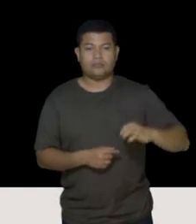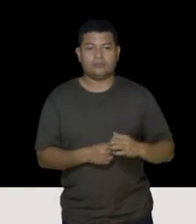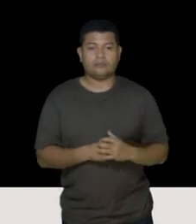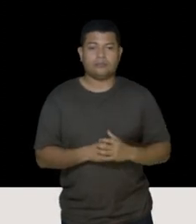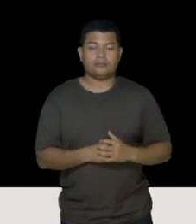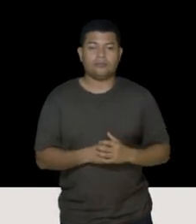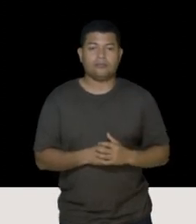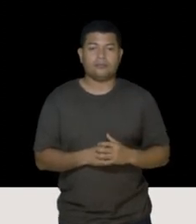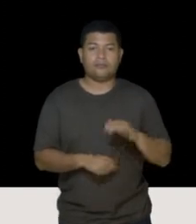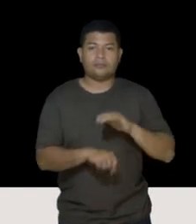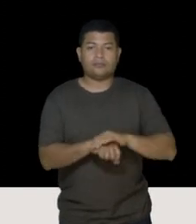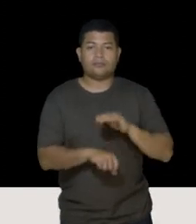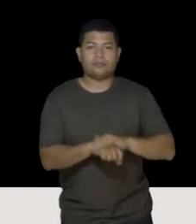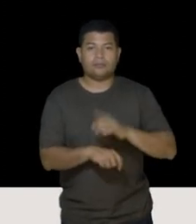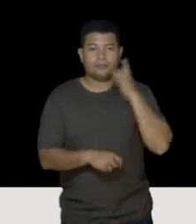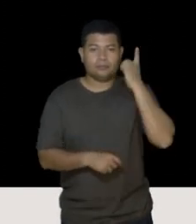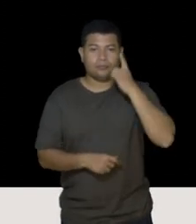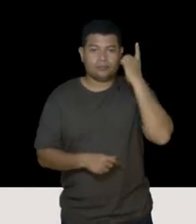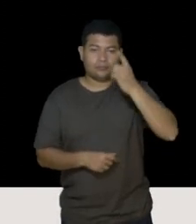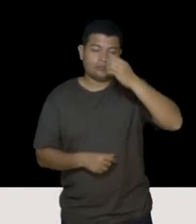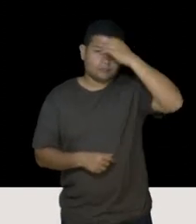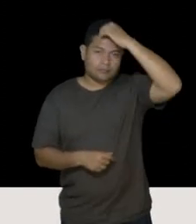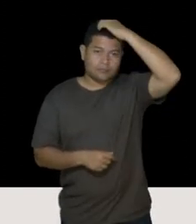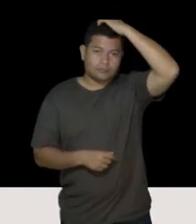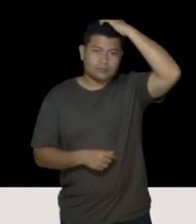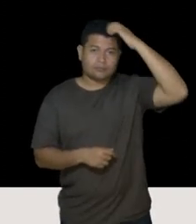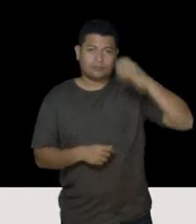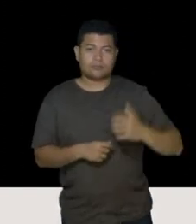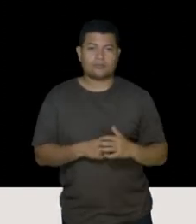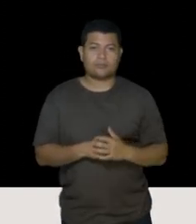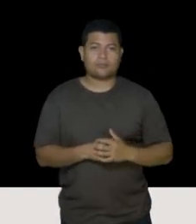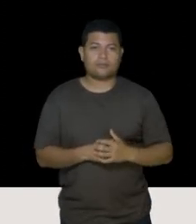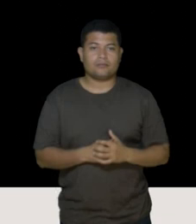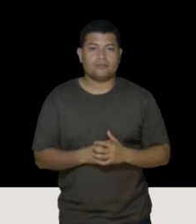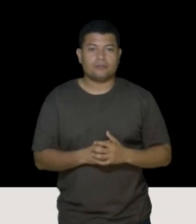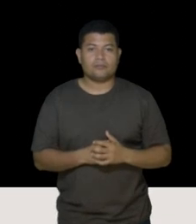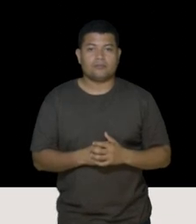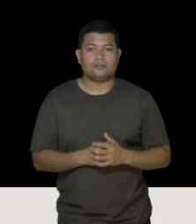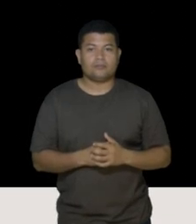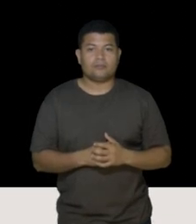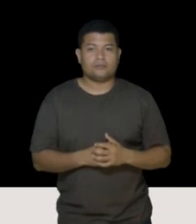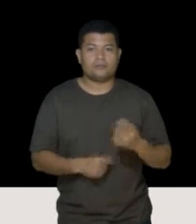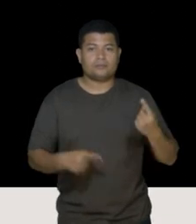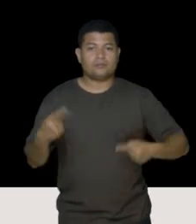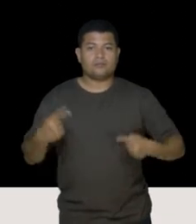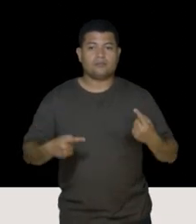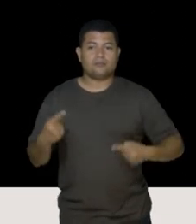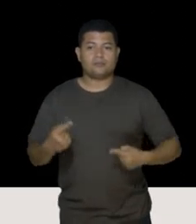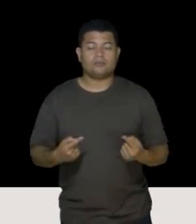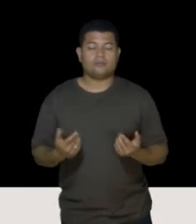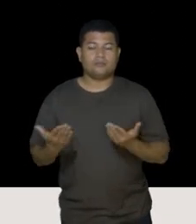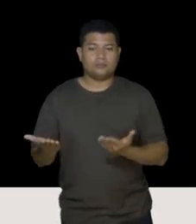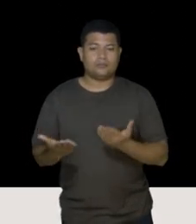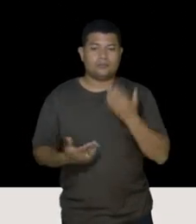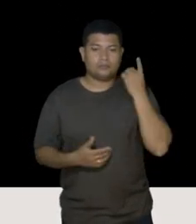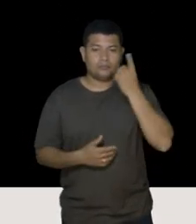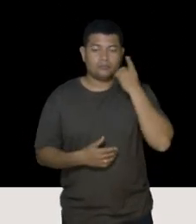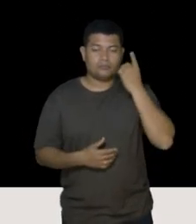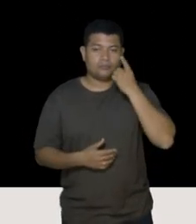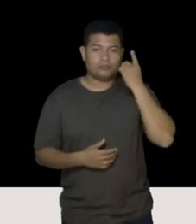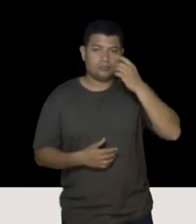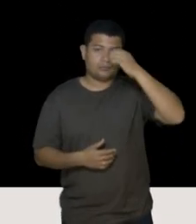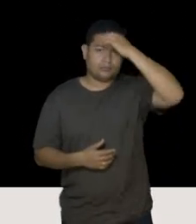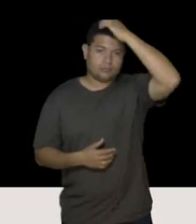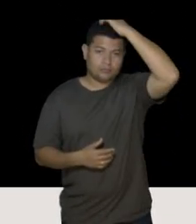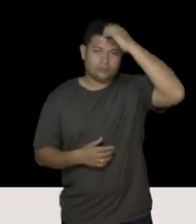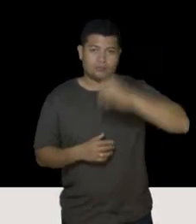023/19, de autoria do deputado também Coronel Mocelin. Em discussão, para discutir, deputado Mocelin. Presidente,